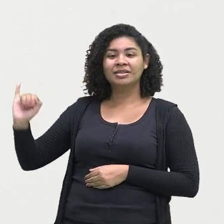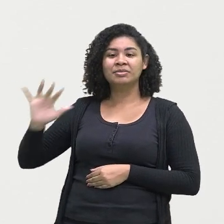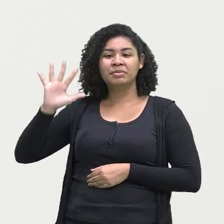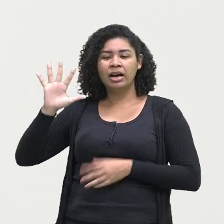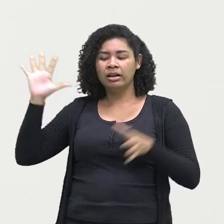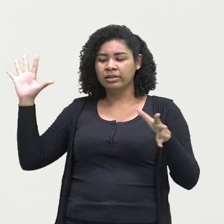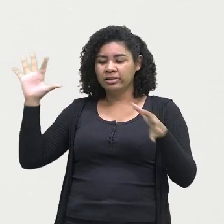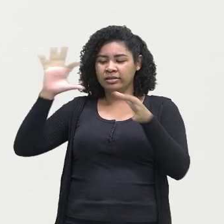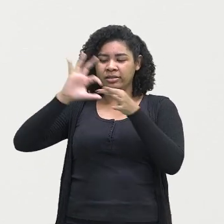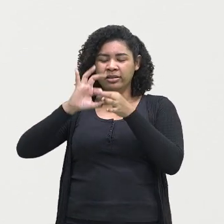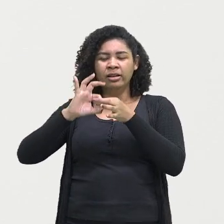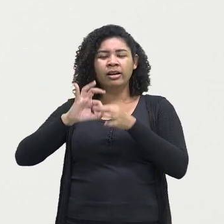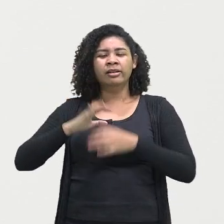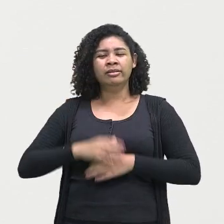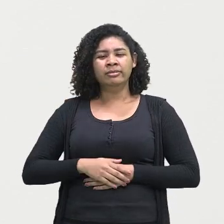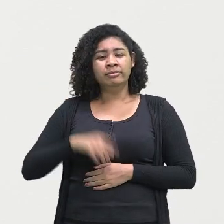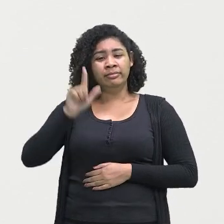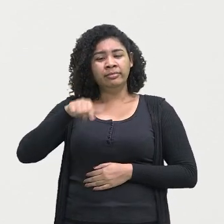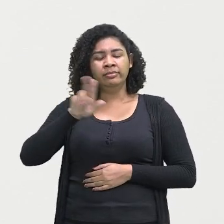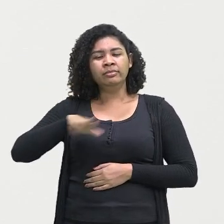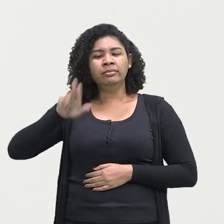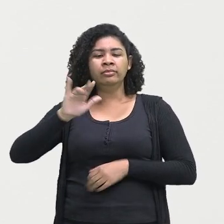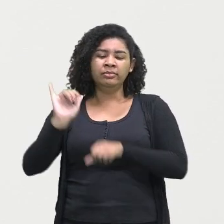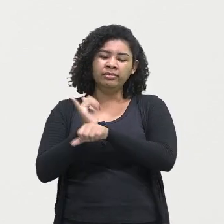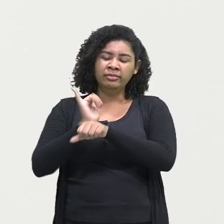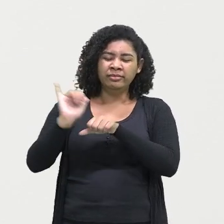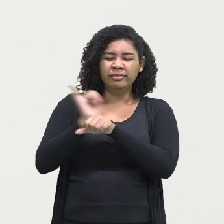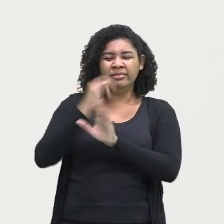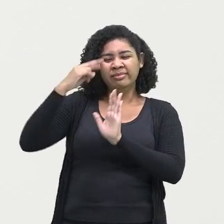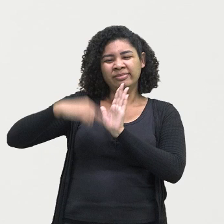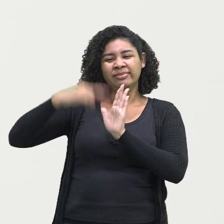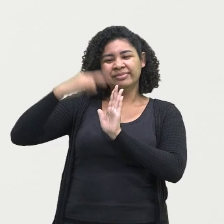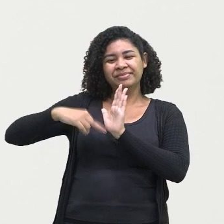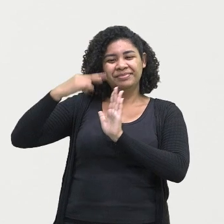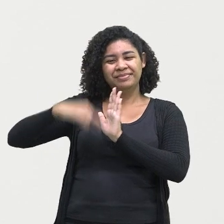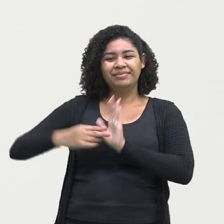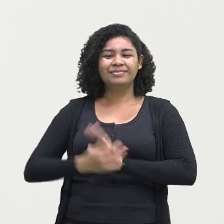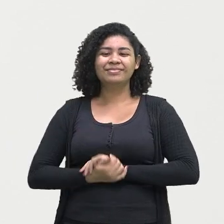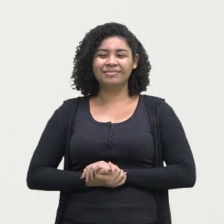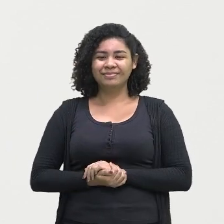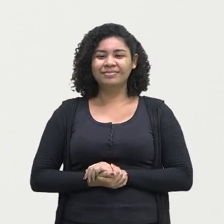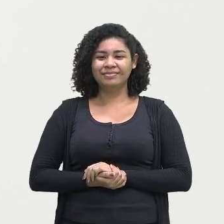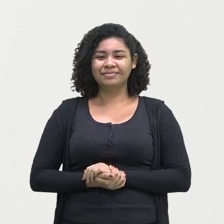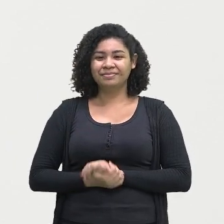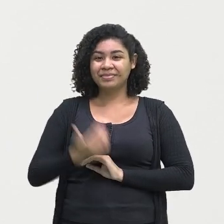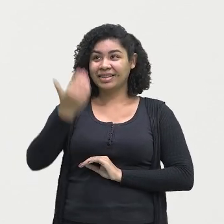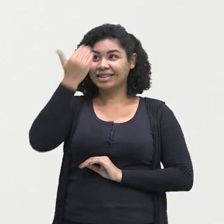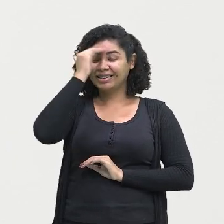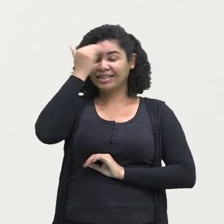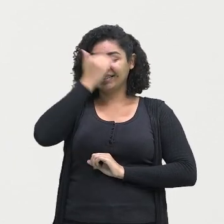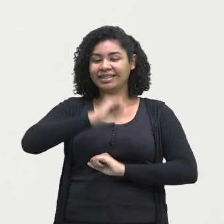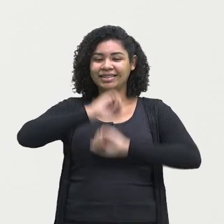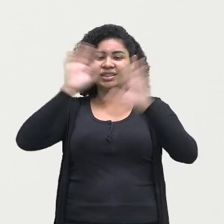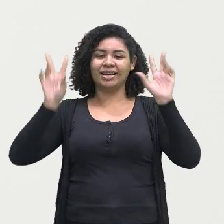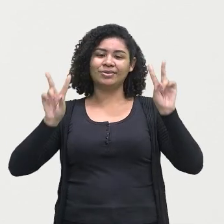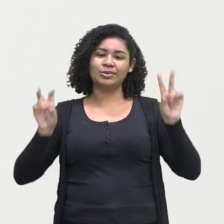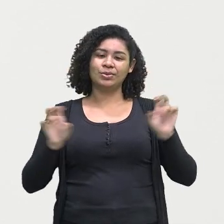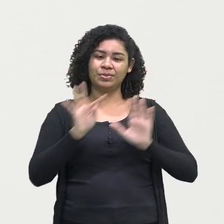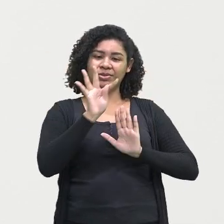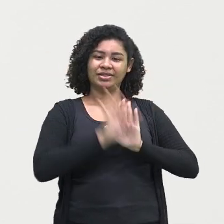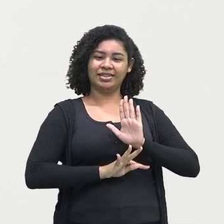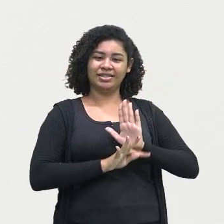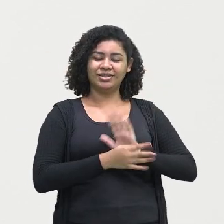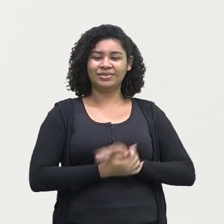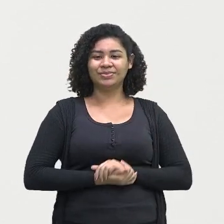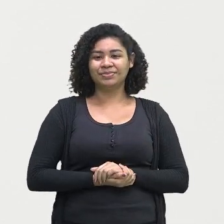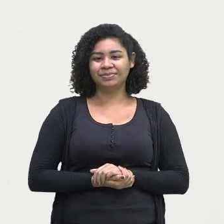isso é usar as estratégias de leitura, tá? Pra gente entender do que se fala. Então,